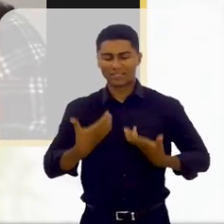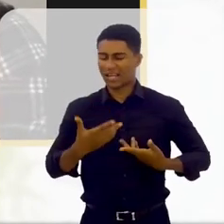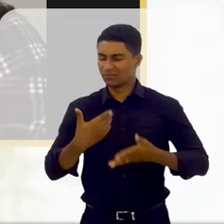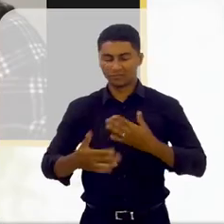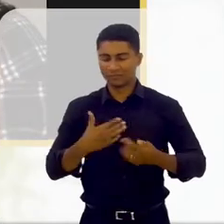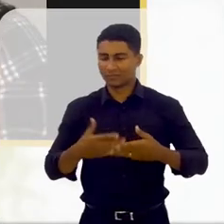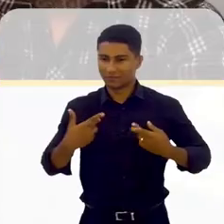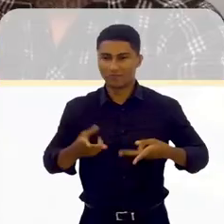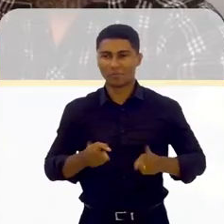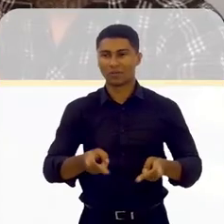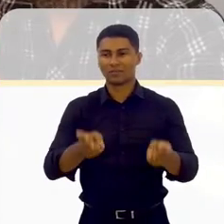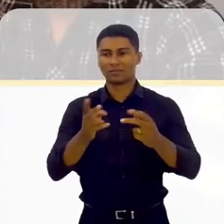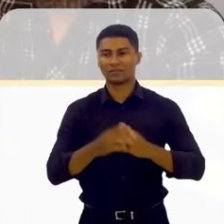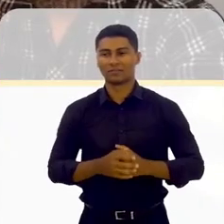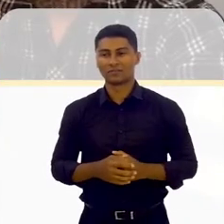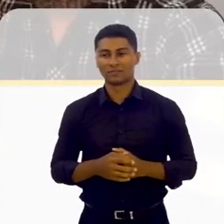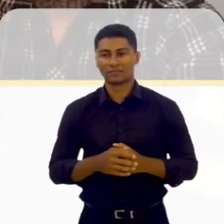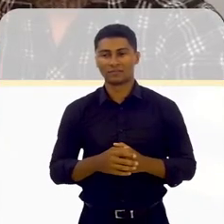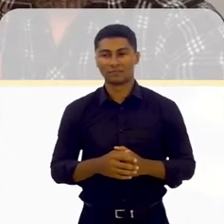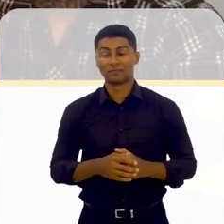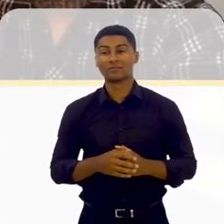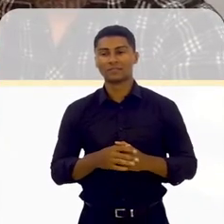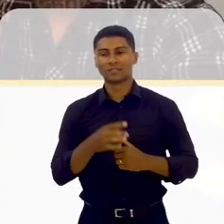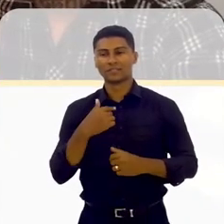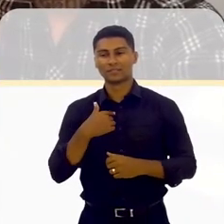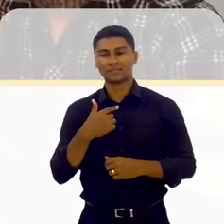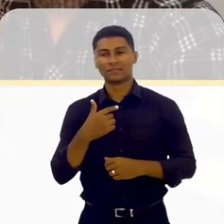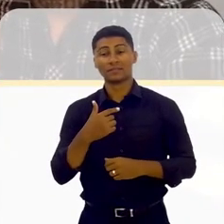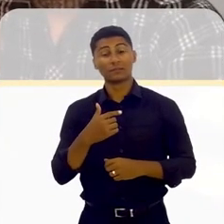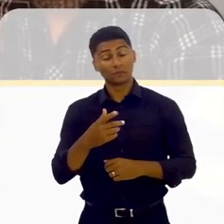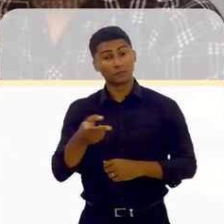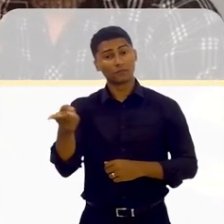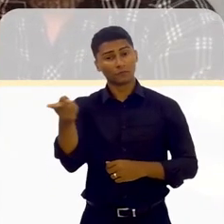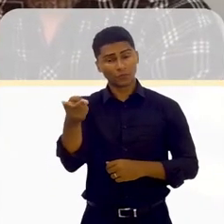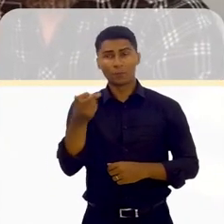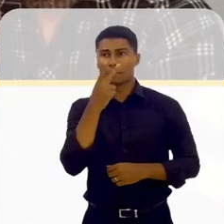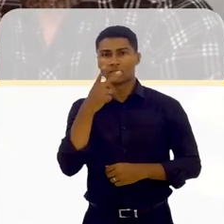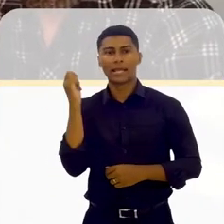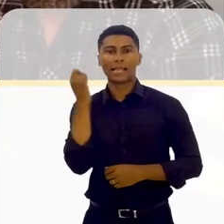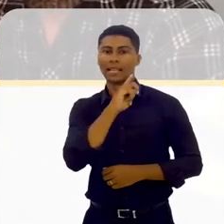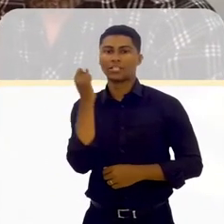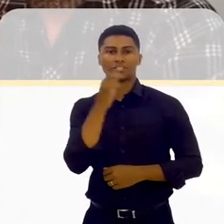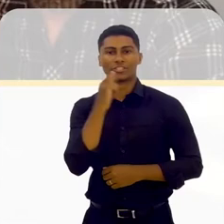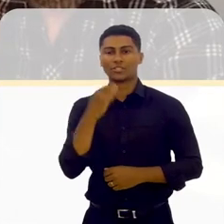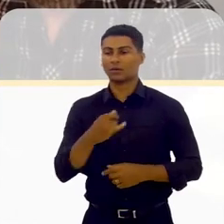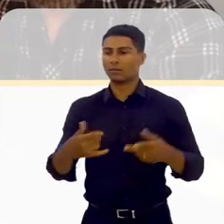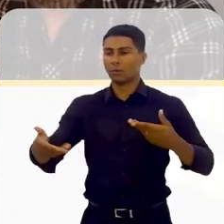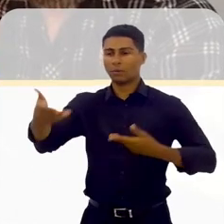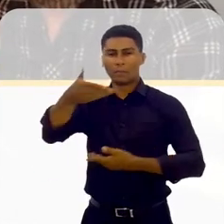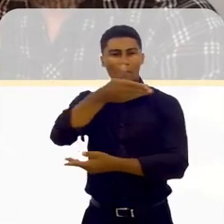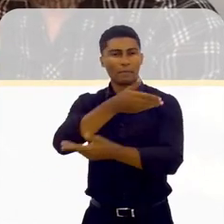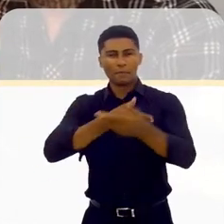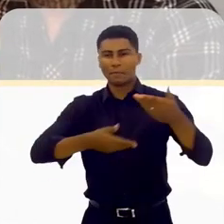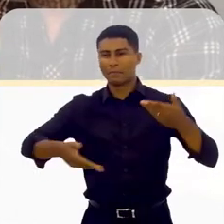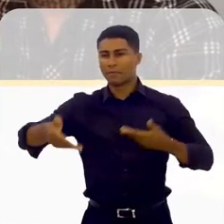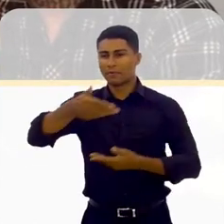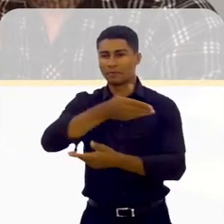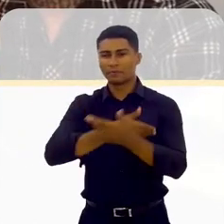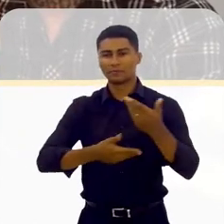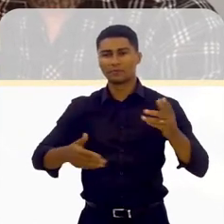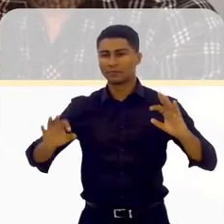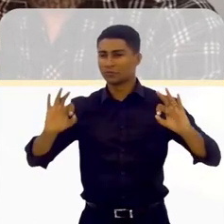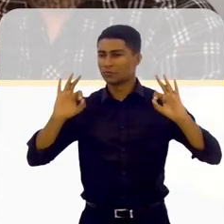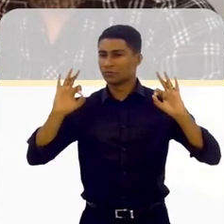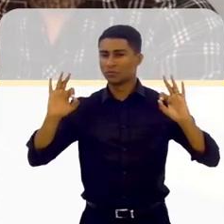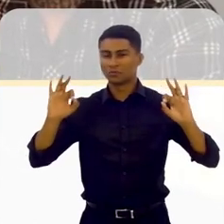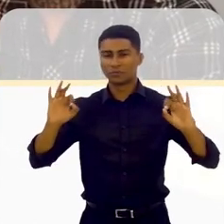mas vambora. É, mas eu Isso voltei, aí. eu Não, voltei. vocês têm uma energia assim contagiante. É um